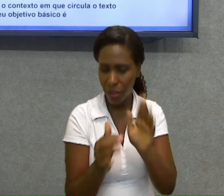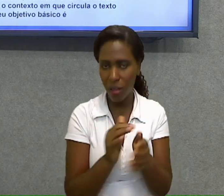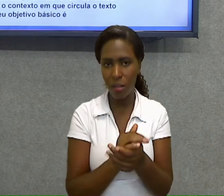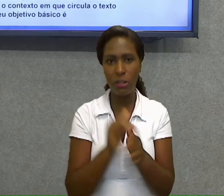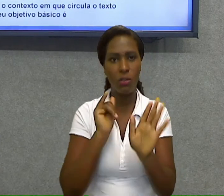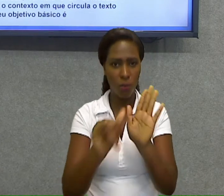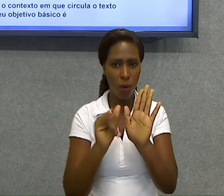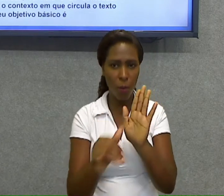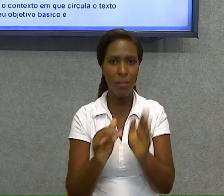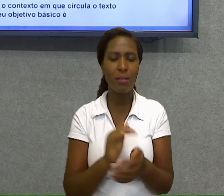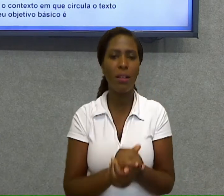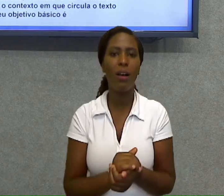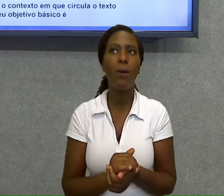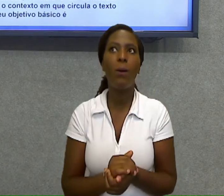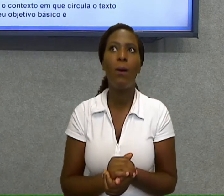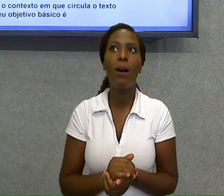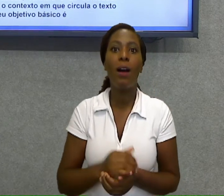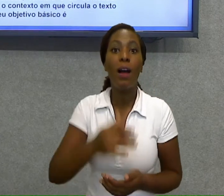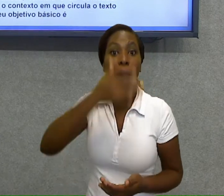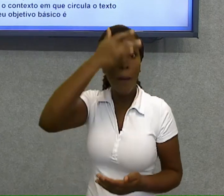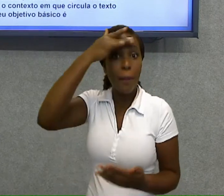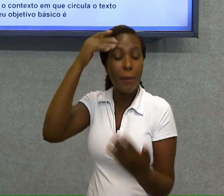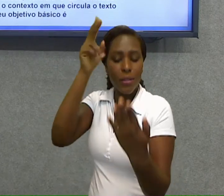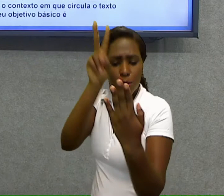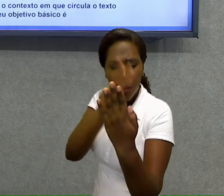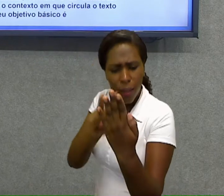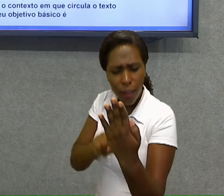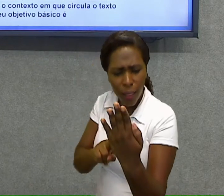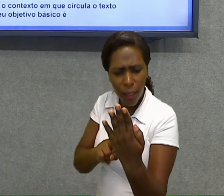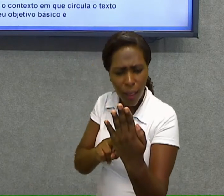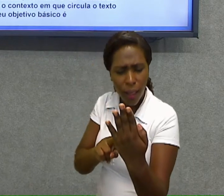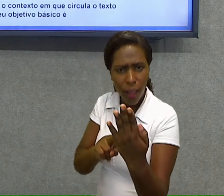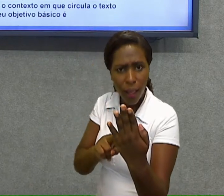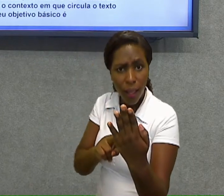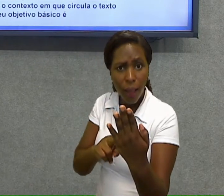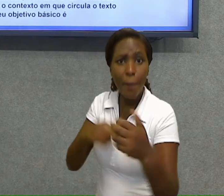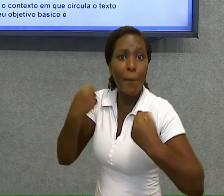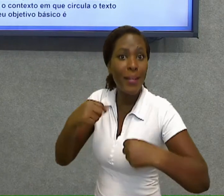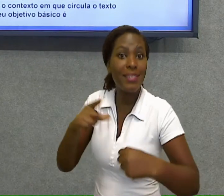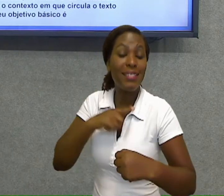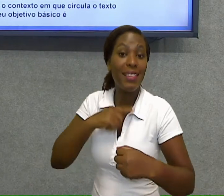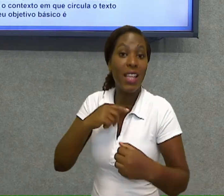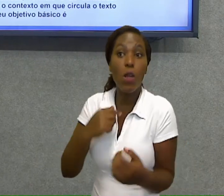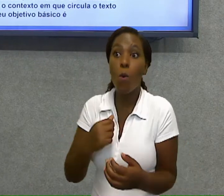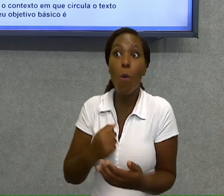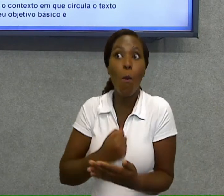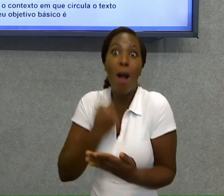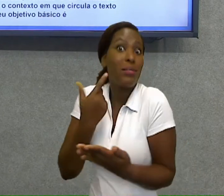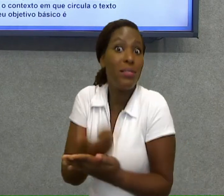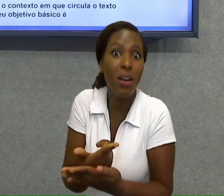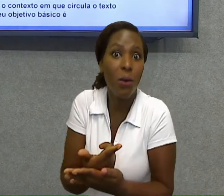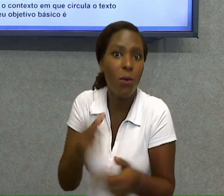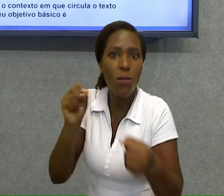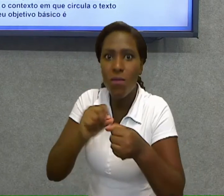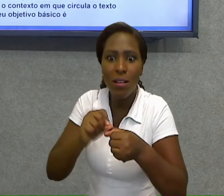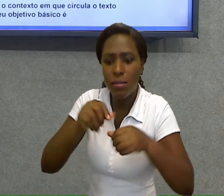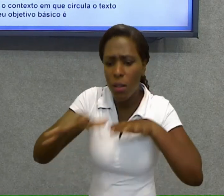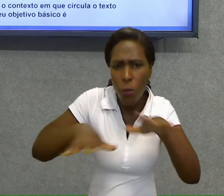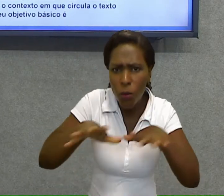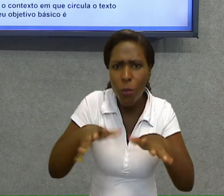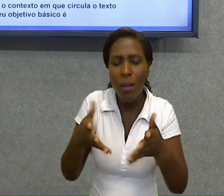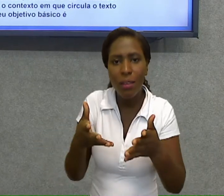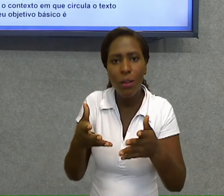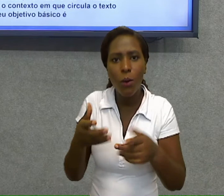a fazer algo. Essa é a ideia expressa. Então, só observando esse